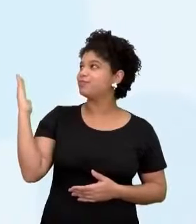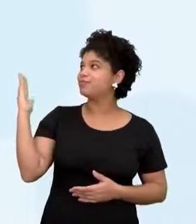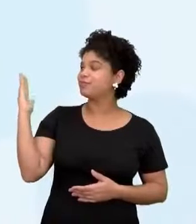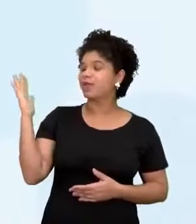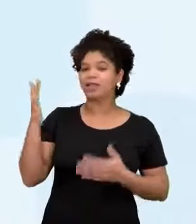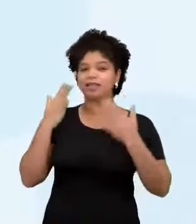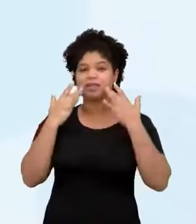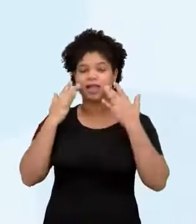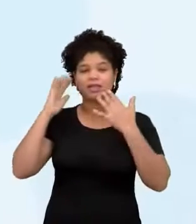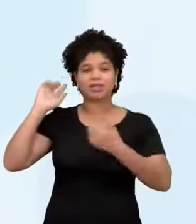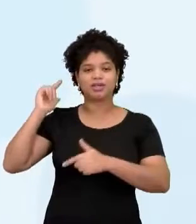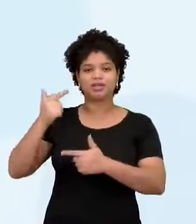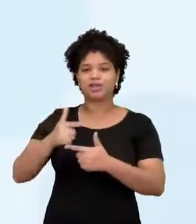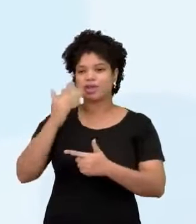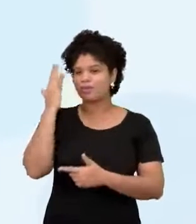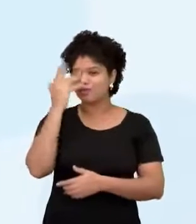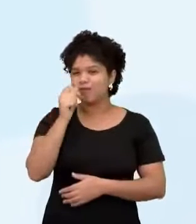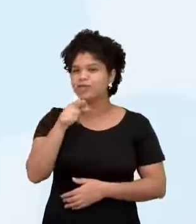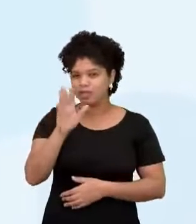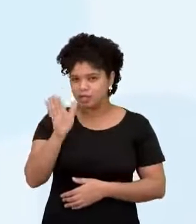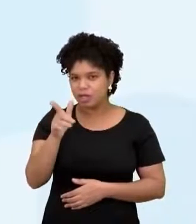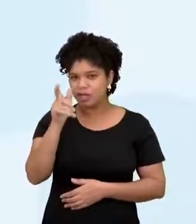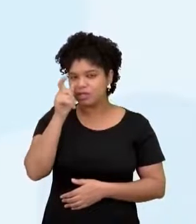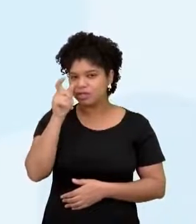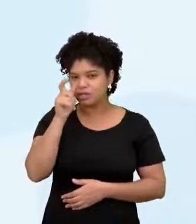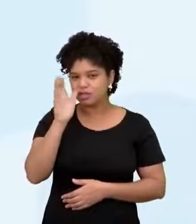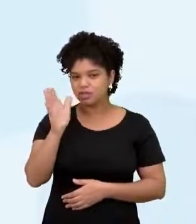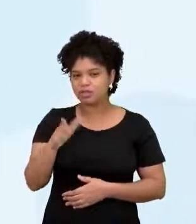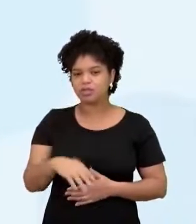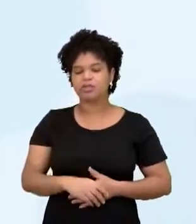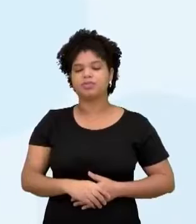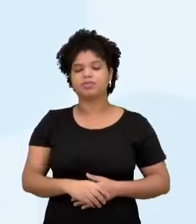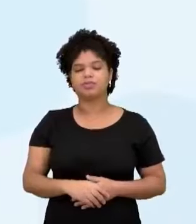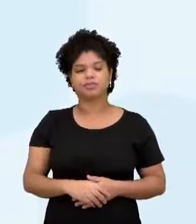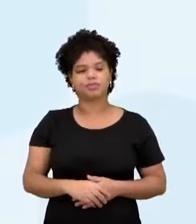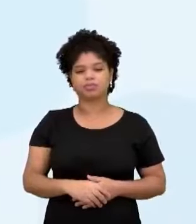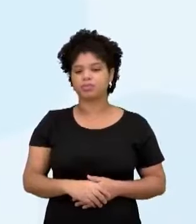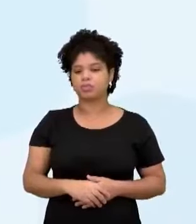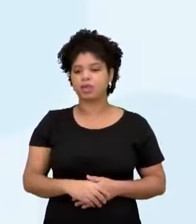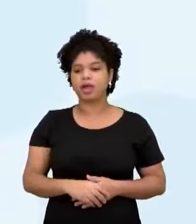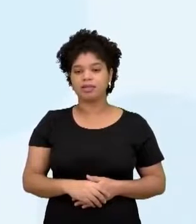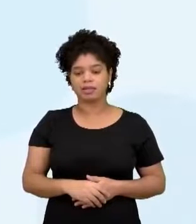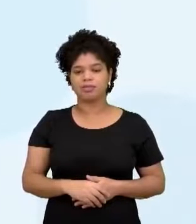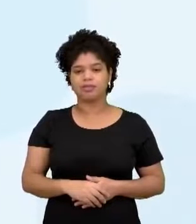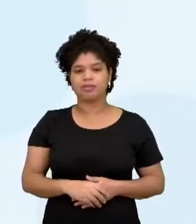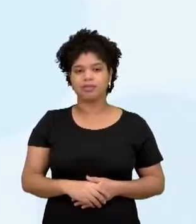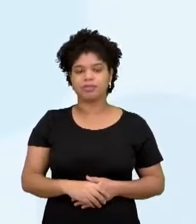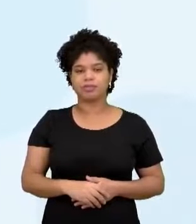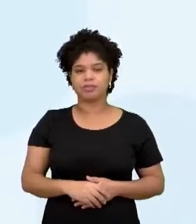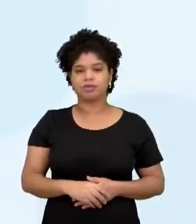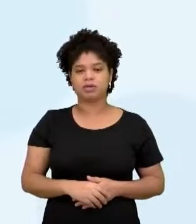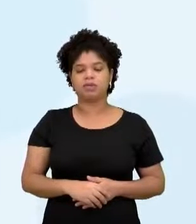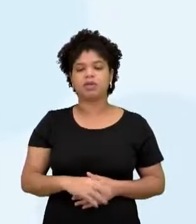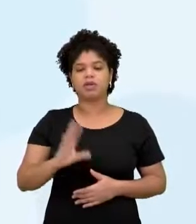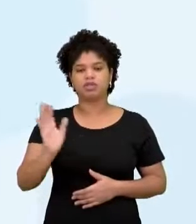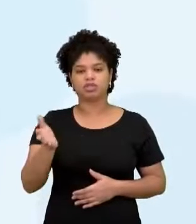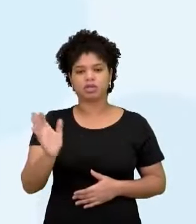E que coisa mais linda. Vocês já assistiram um teatro assim, ó, num lugar bonito desse? Eu não. Ah, eu